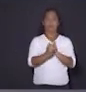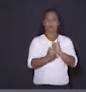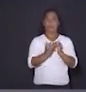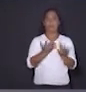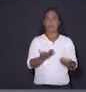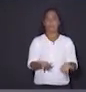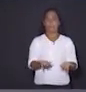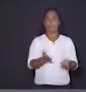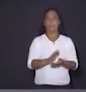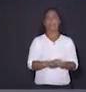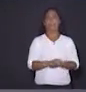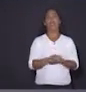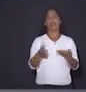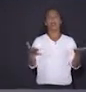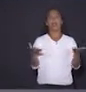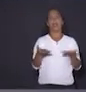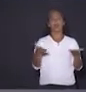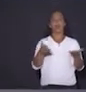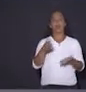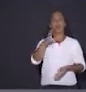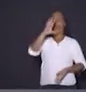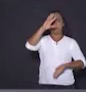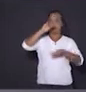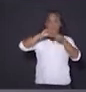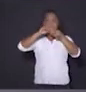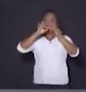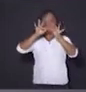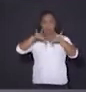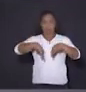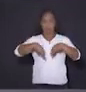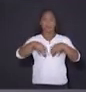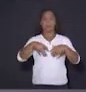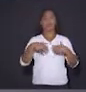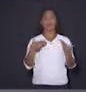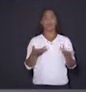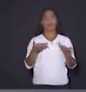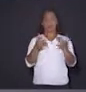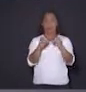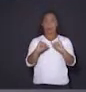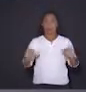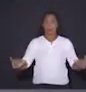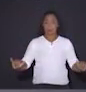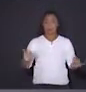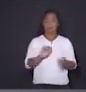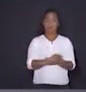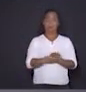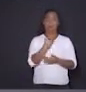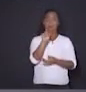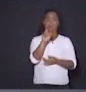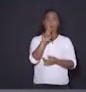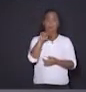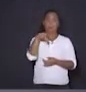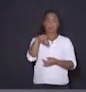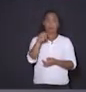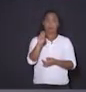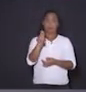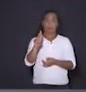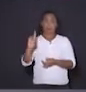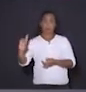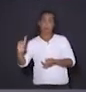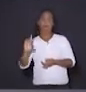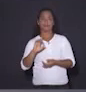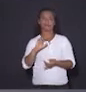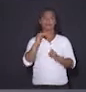nesse sentido para finalizar eu gostaria de trazer é uma reflexão do ar um chute que foi uma figura importante na internet mundial